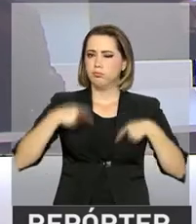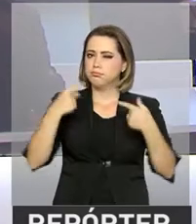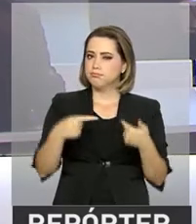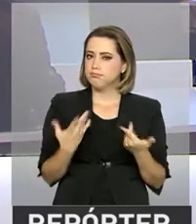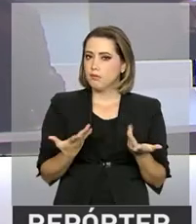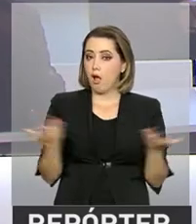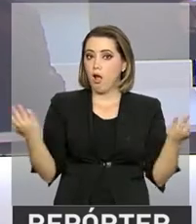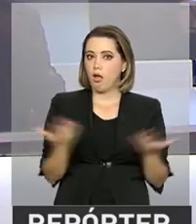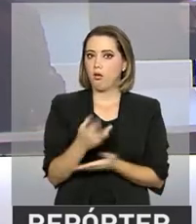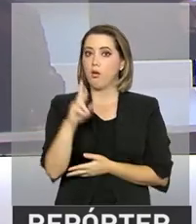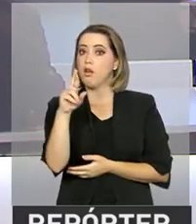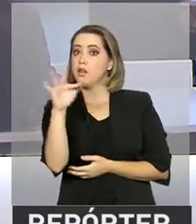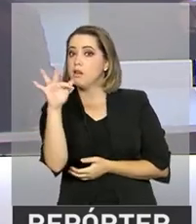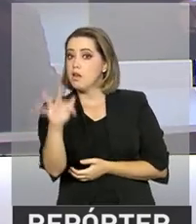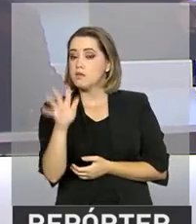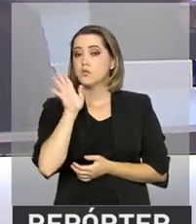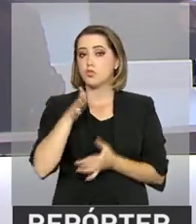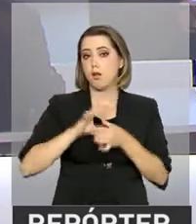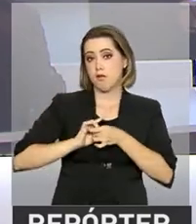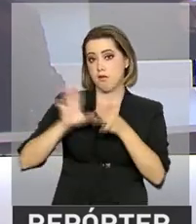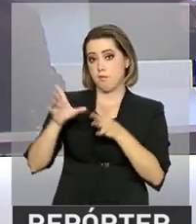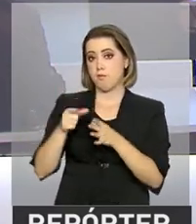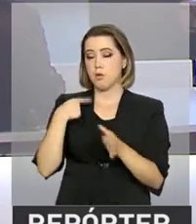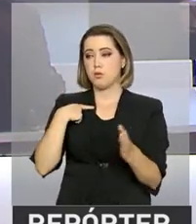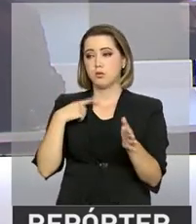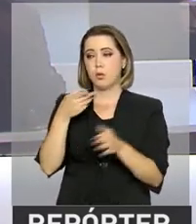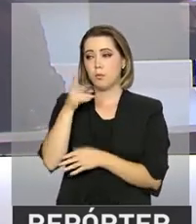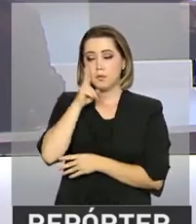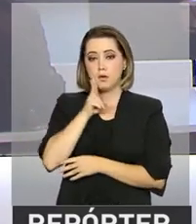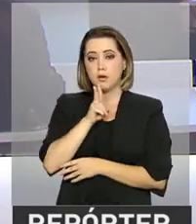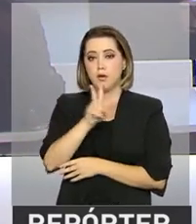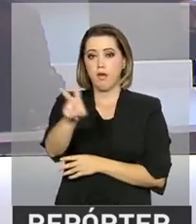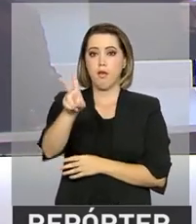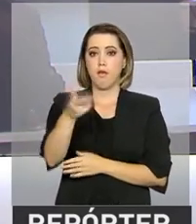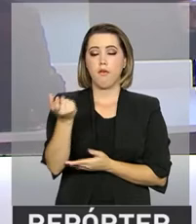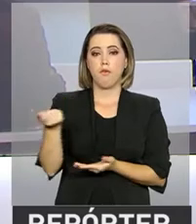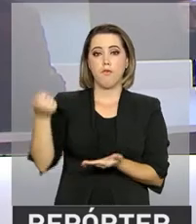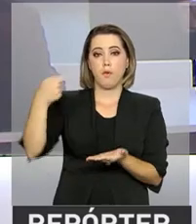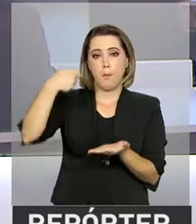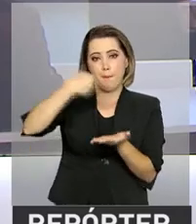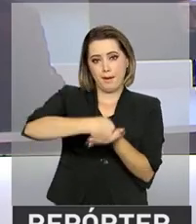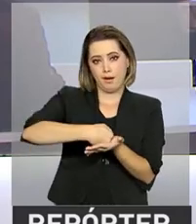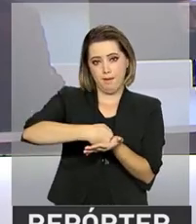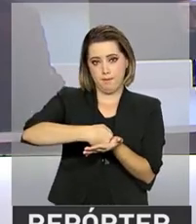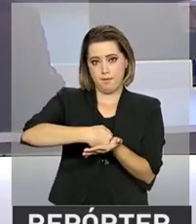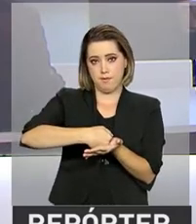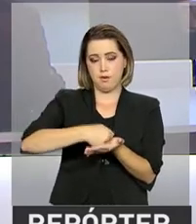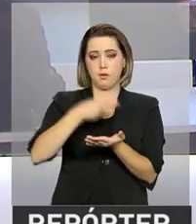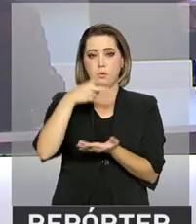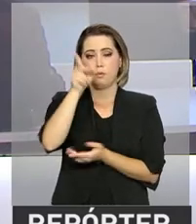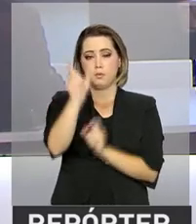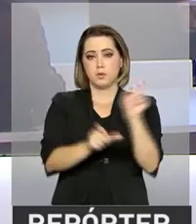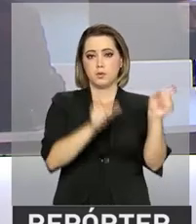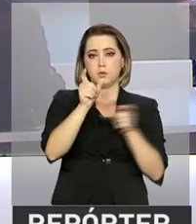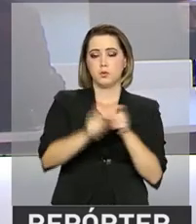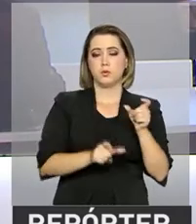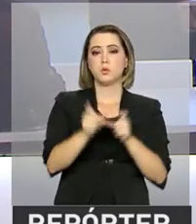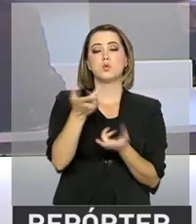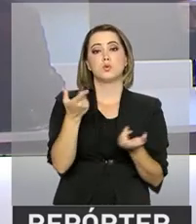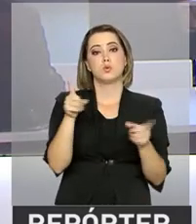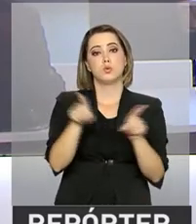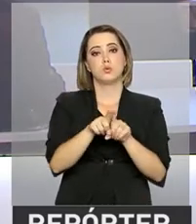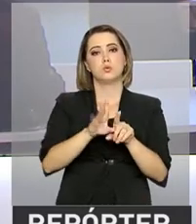Federal liberou a consulta de um novo lote residual de restituição para as pessoas físicas. Foram incluídas declarações referentes